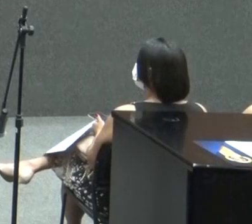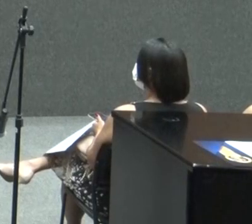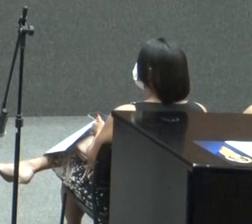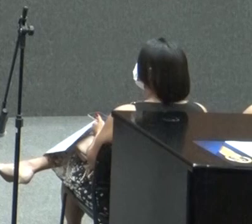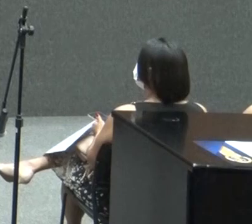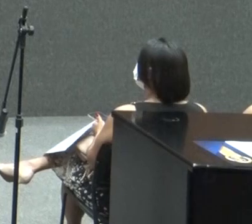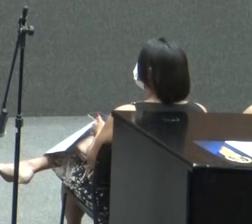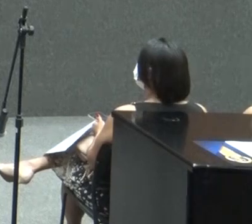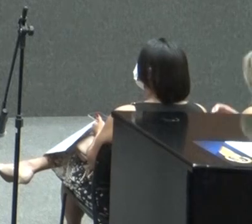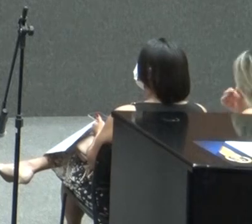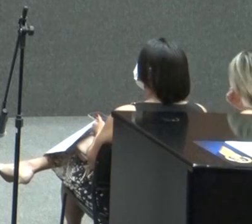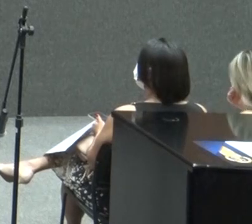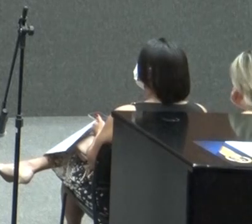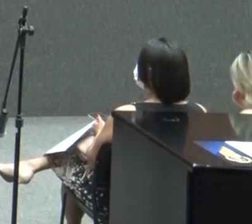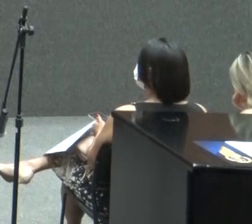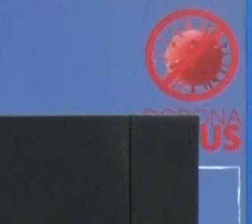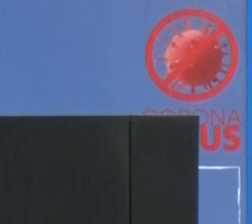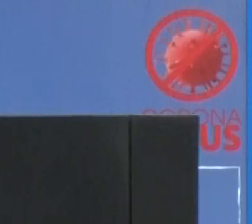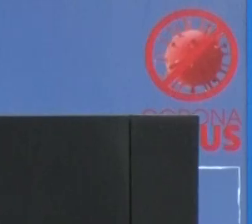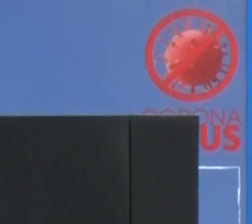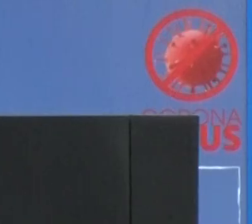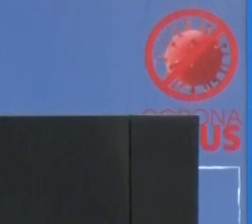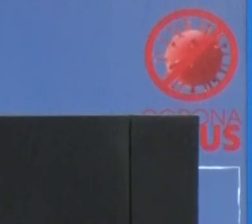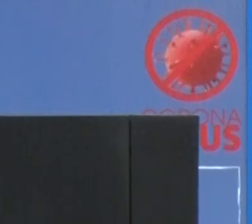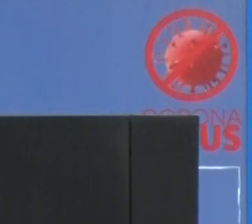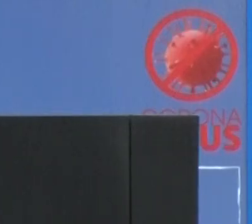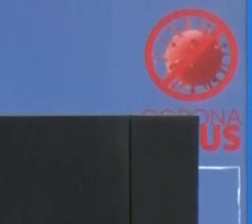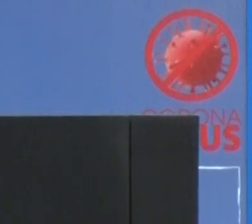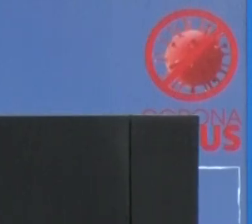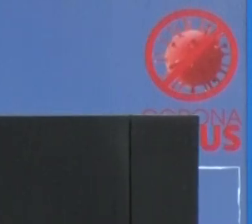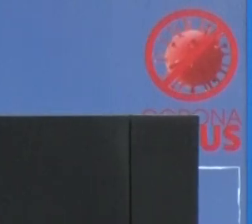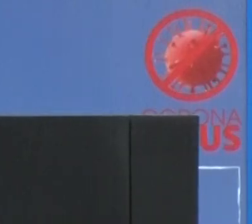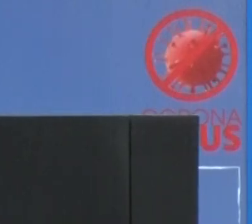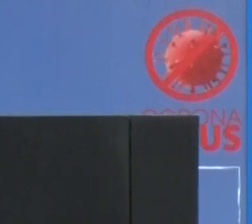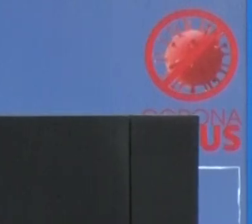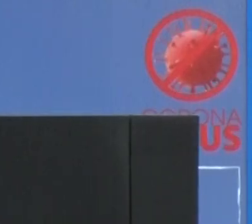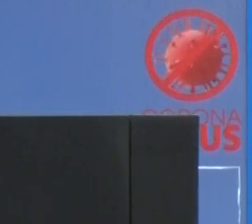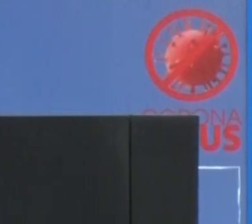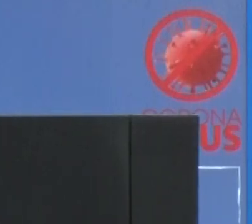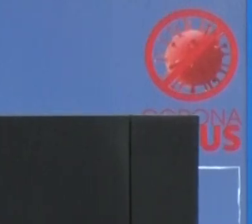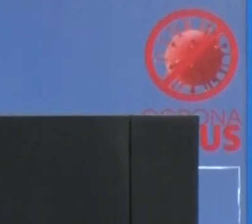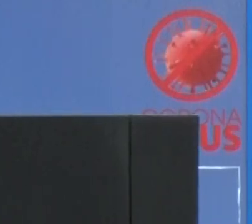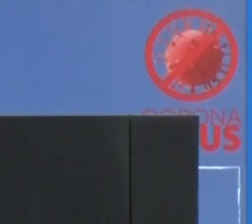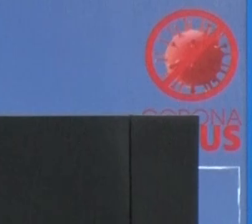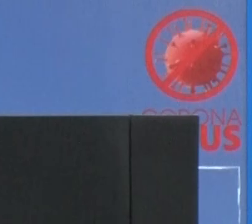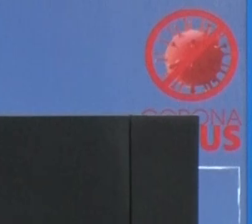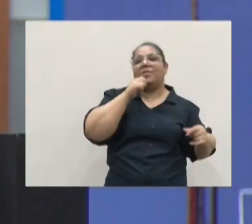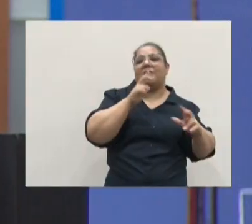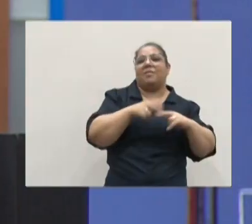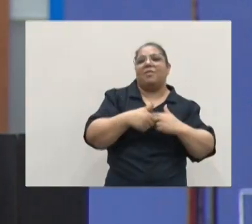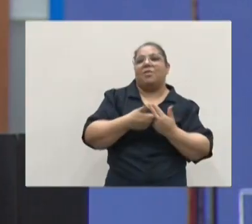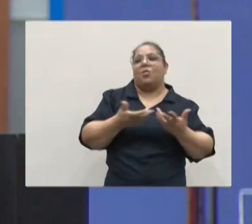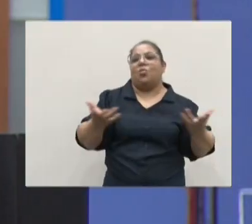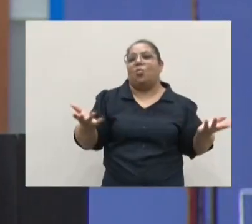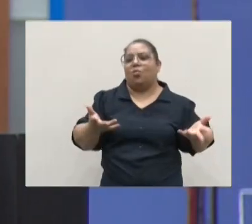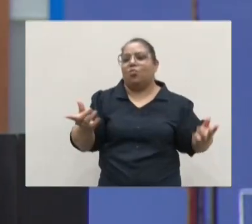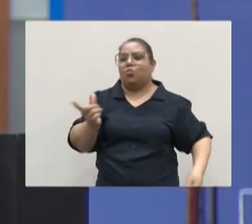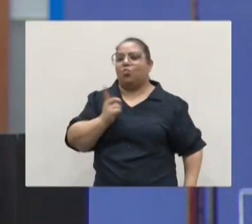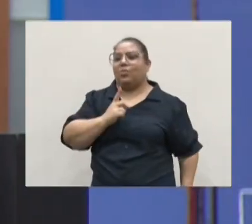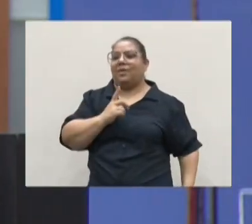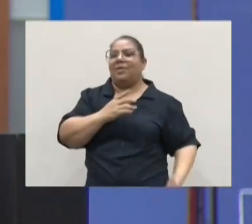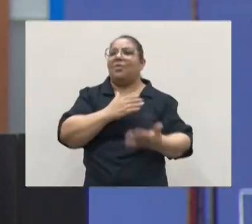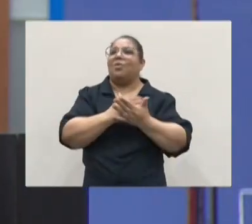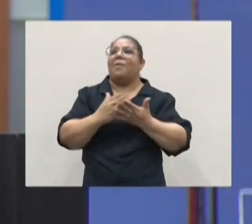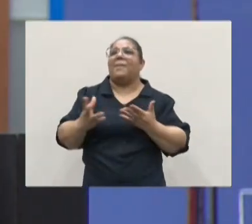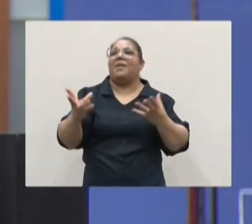levantou a importância de esclarecer O que é violência doméstica dentro das escolas a gente